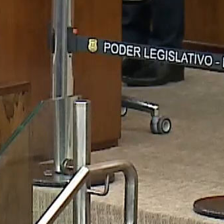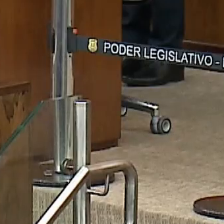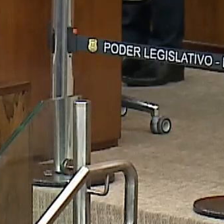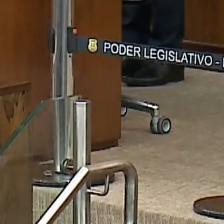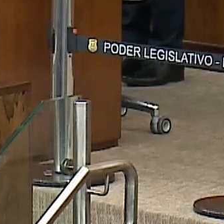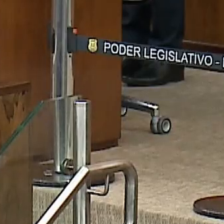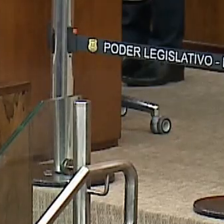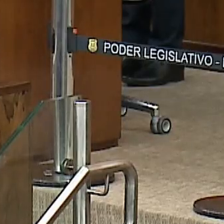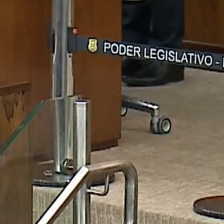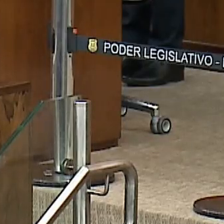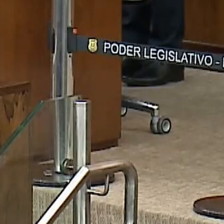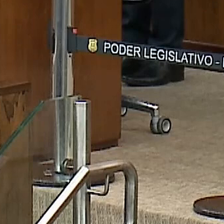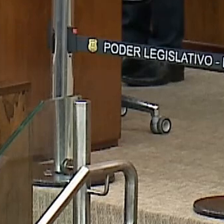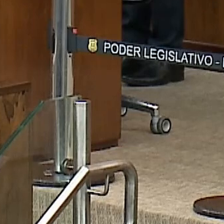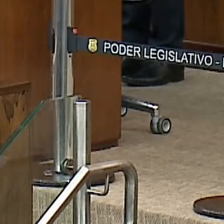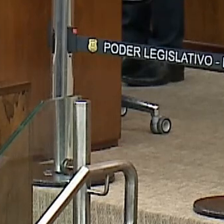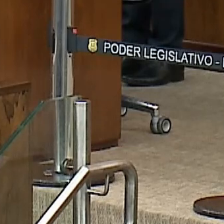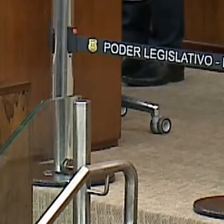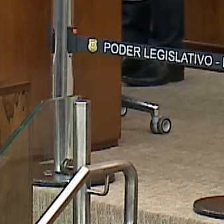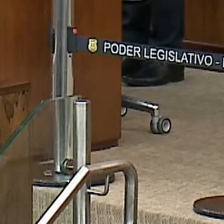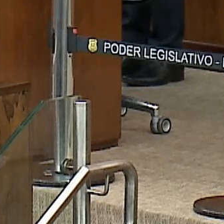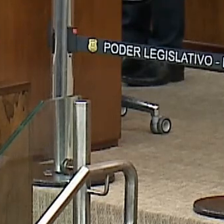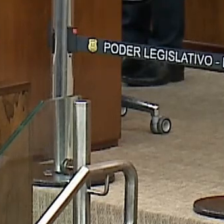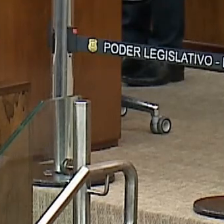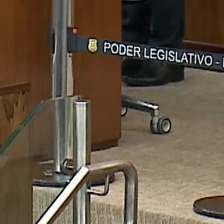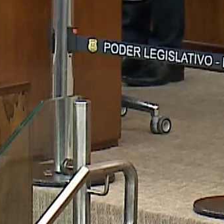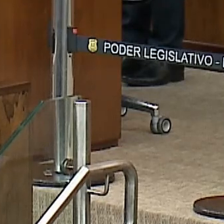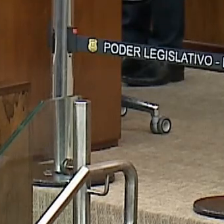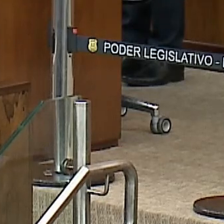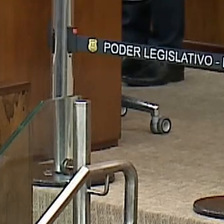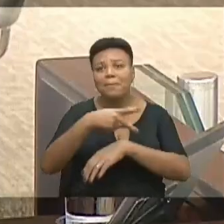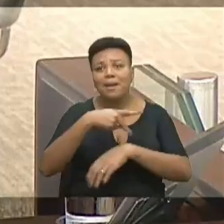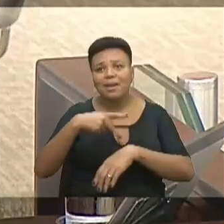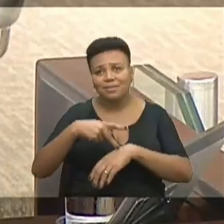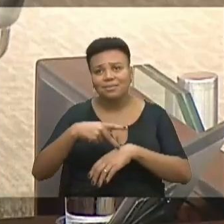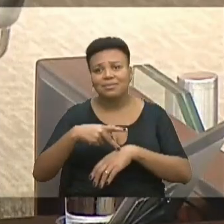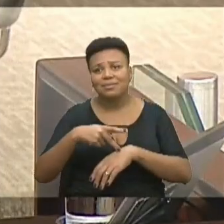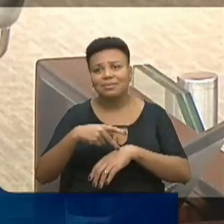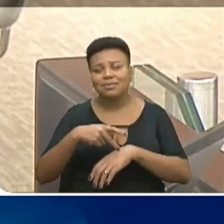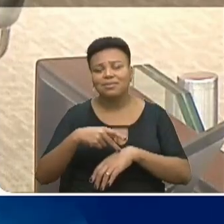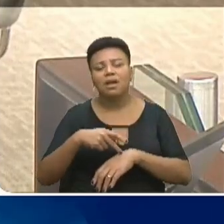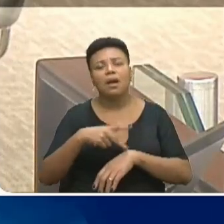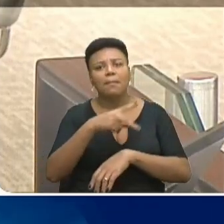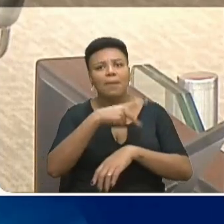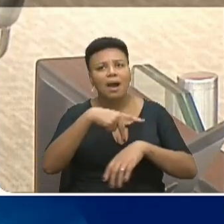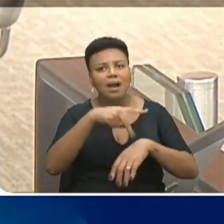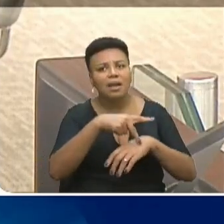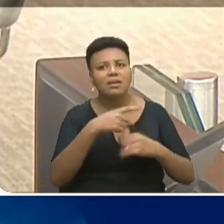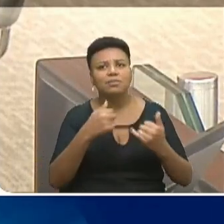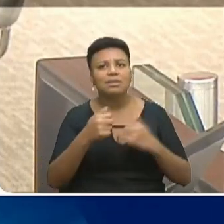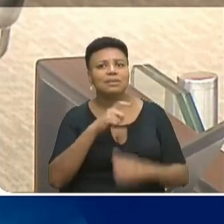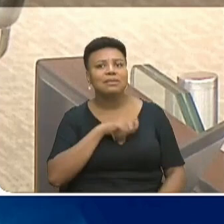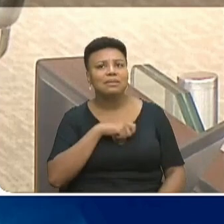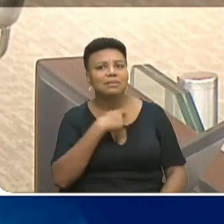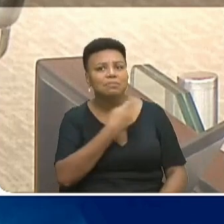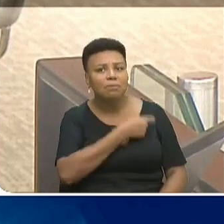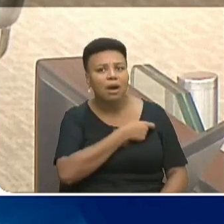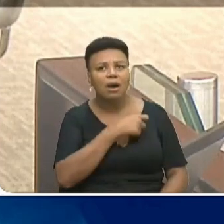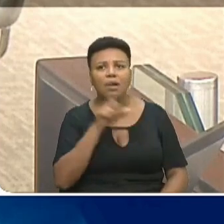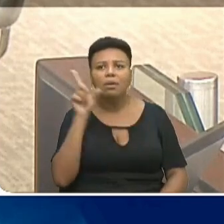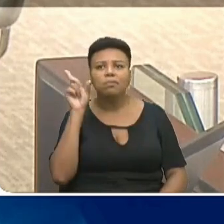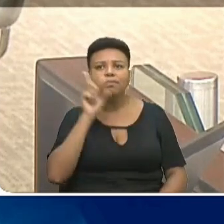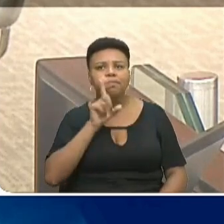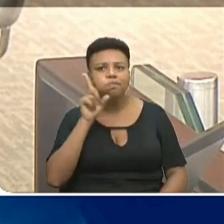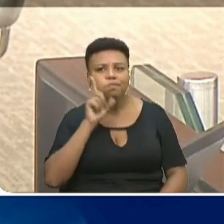que tratou sobre a indústria do Turismo no Rio Grande do Sul países como a Espanha como os Estados Unidos